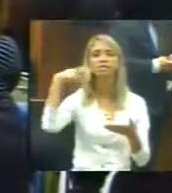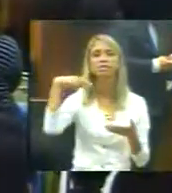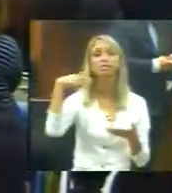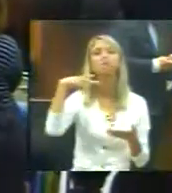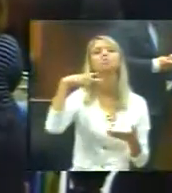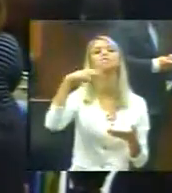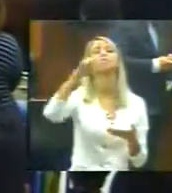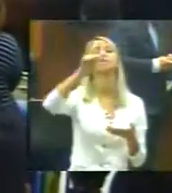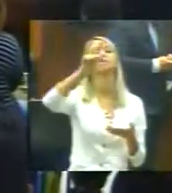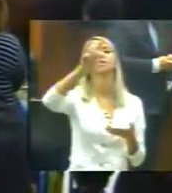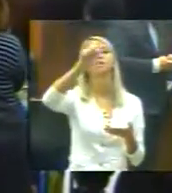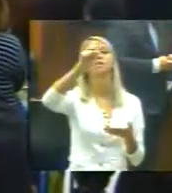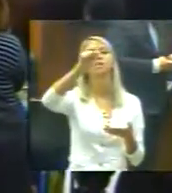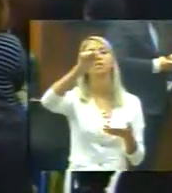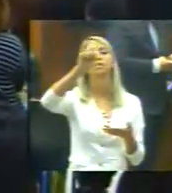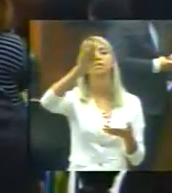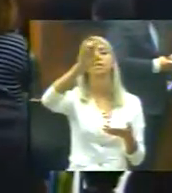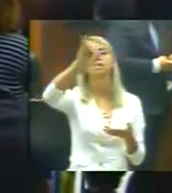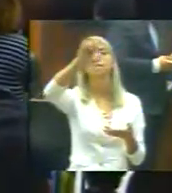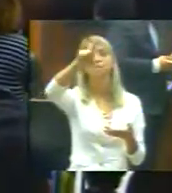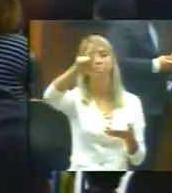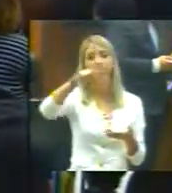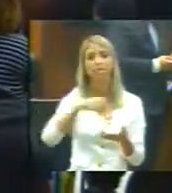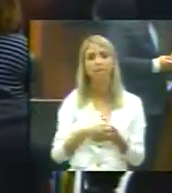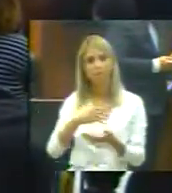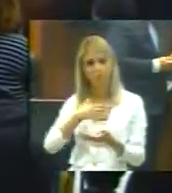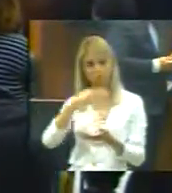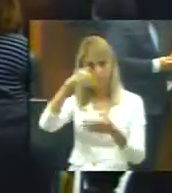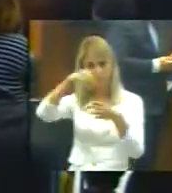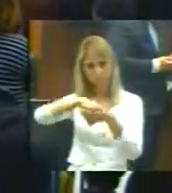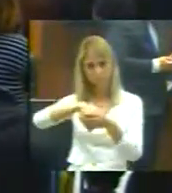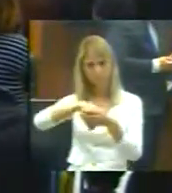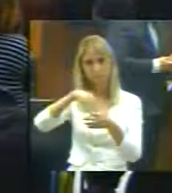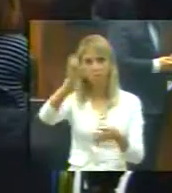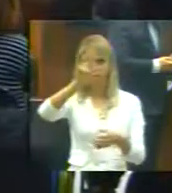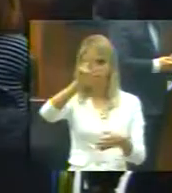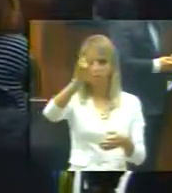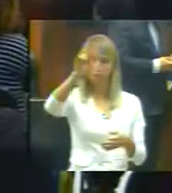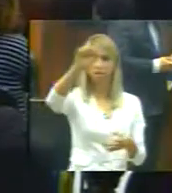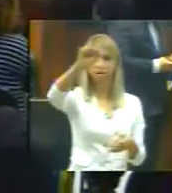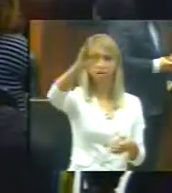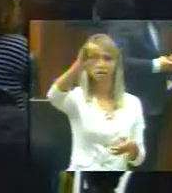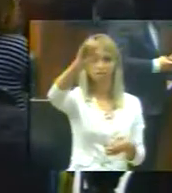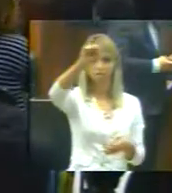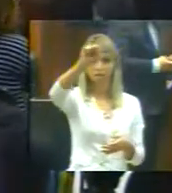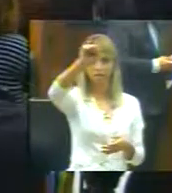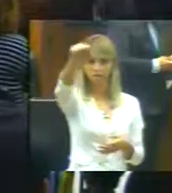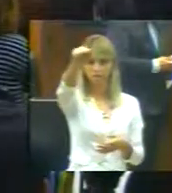Almeida Rodrigues. O meu voto vai para a nobre vereadora Raíssa da Silva.